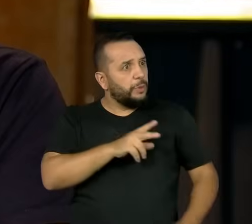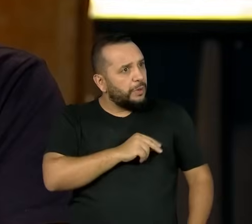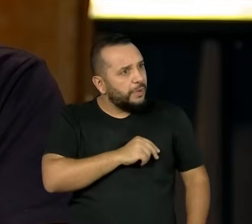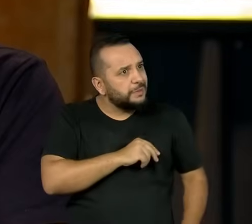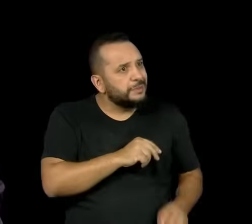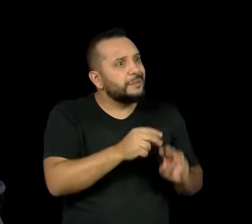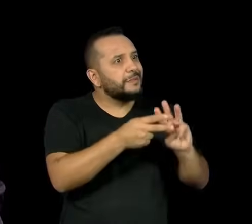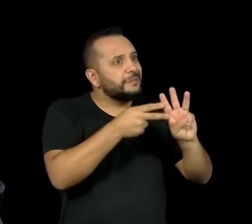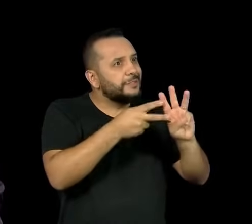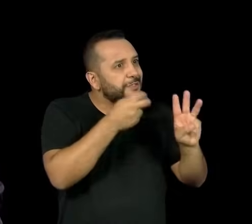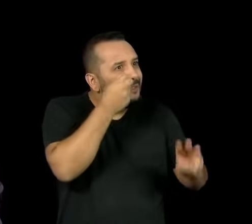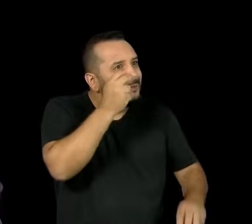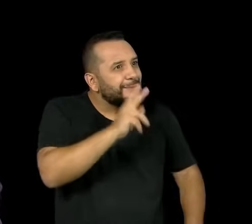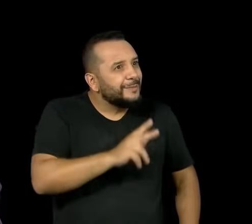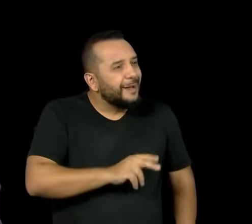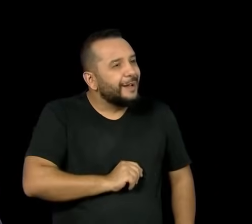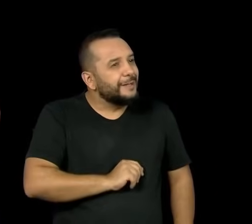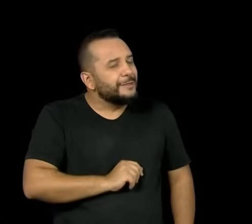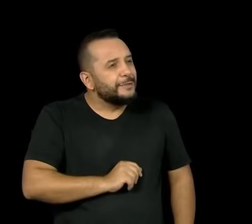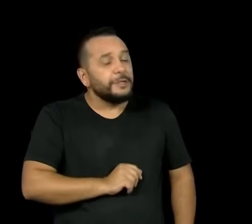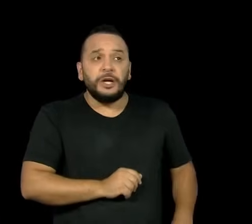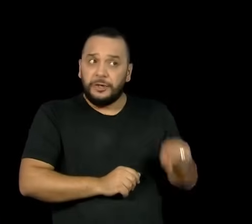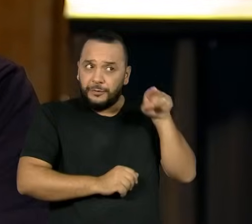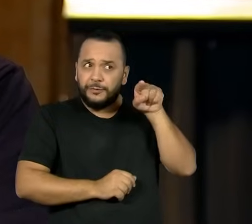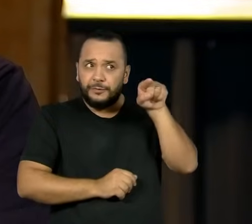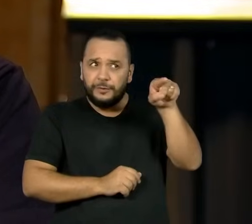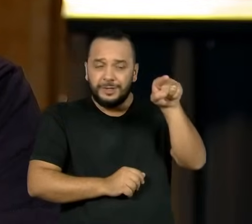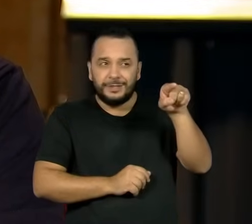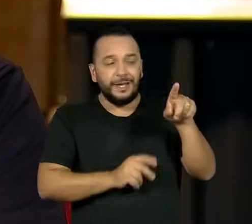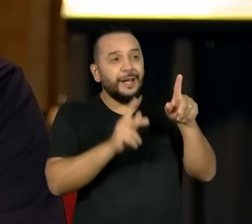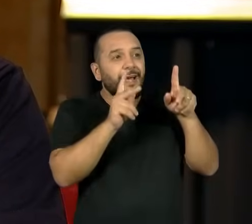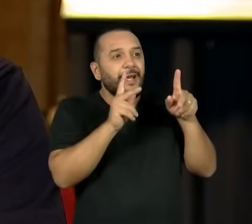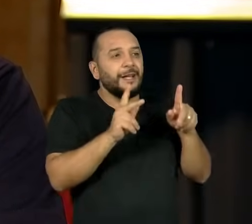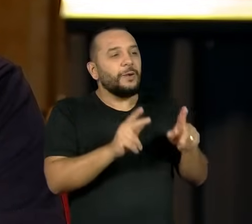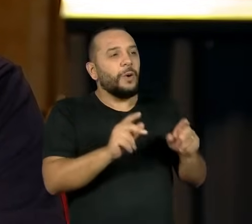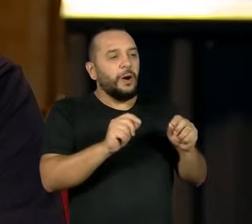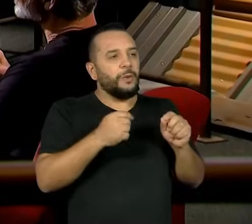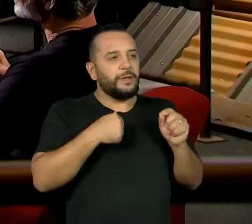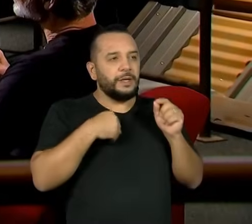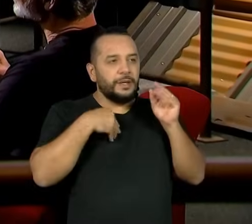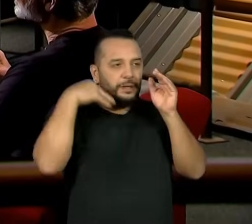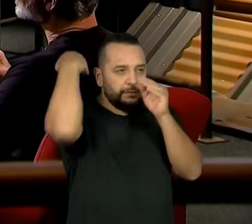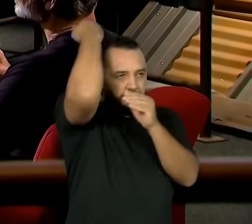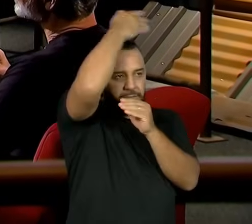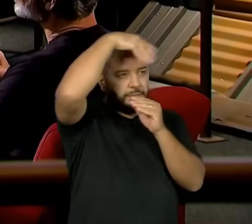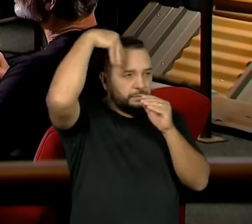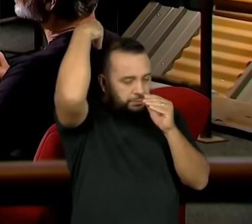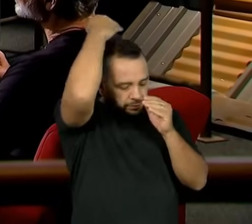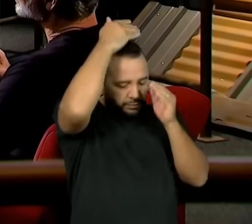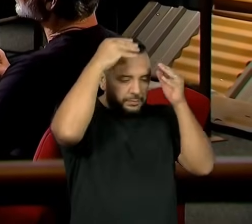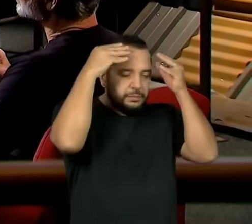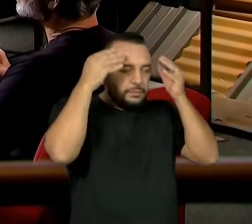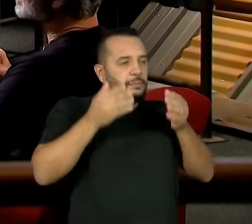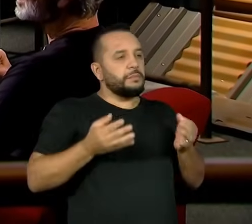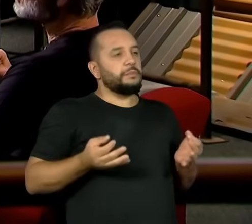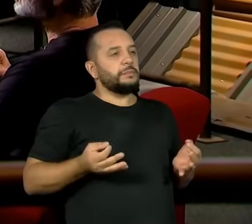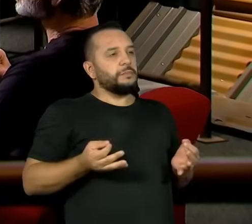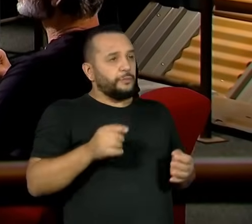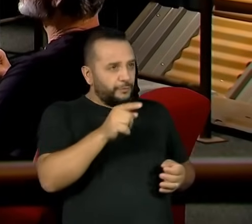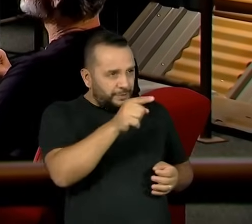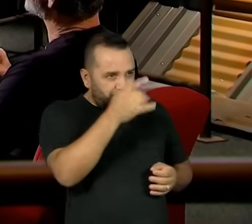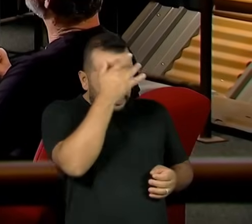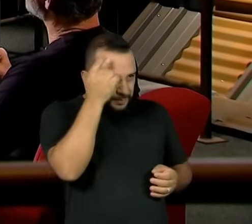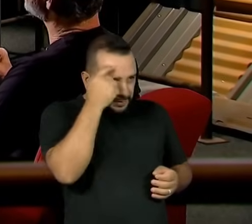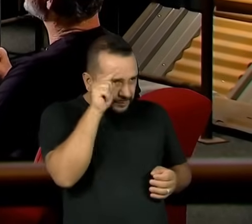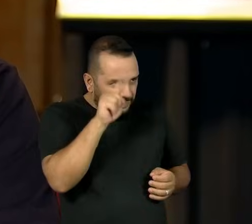Sofisticadíssima. Né? Tem gente que te acha assim um xamã moderno, contemporâneo. Como que você reage a isso? Eu acho